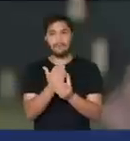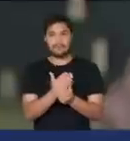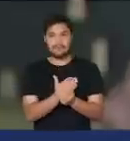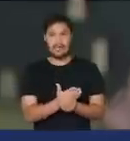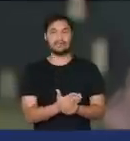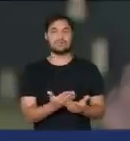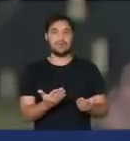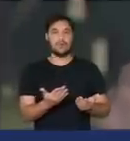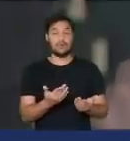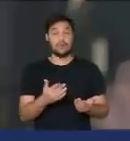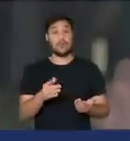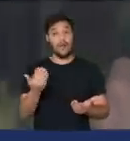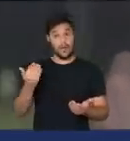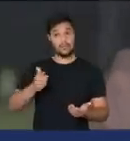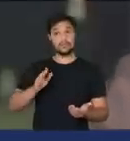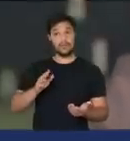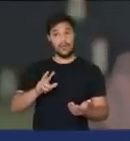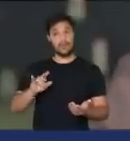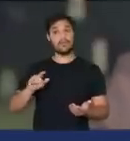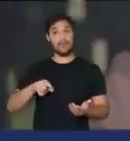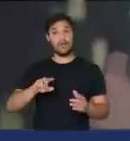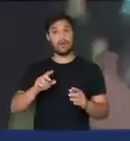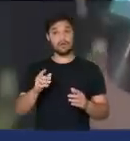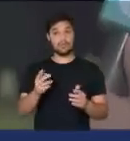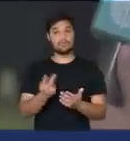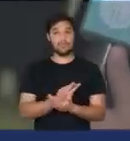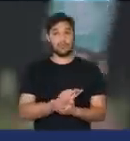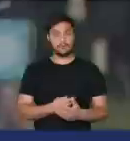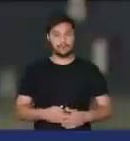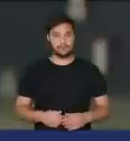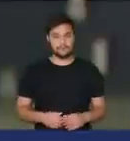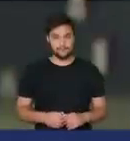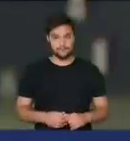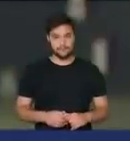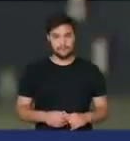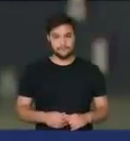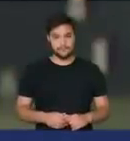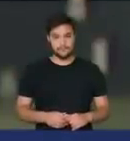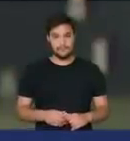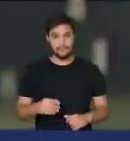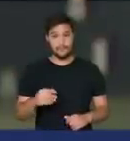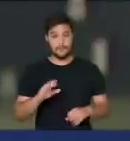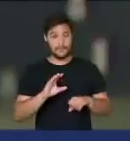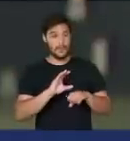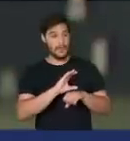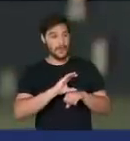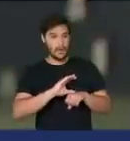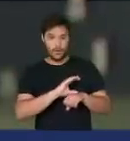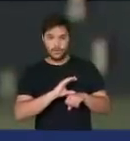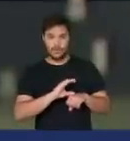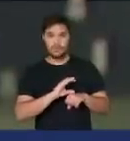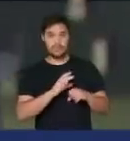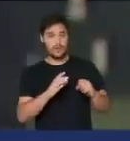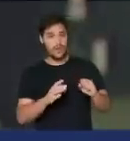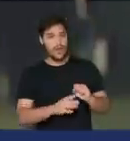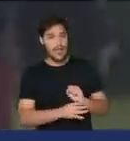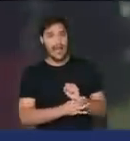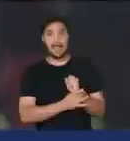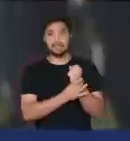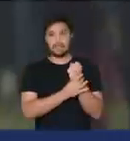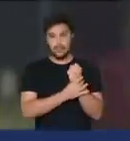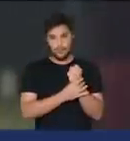judicialização, que era o que se esperava com a aprovação anterior do projeto? Bom, a própria Constituição ela já assegura, né, que